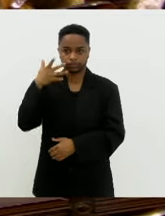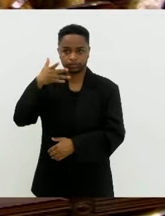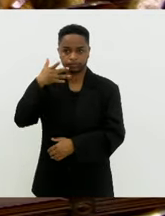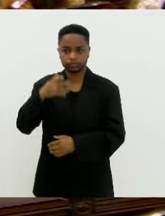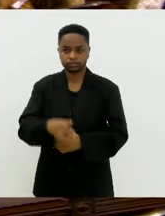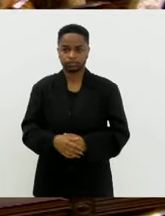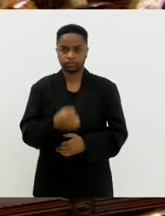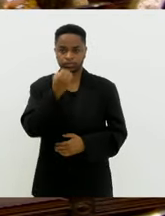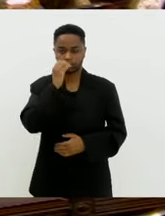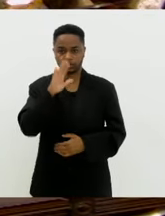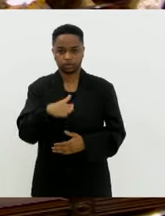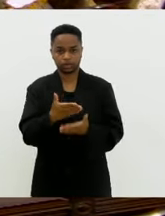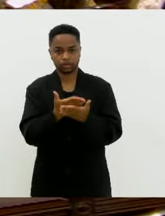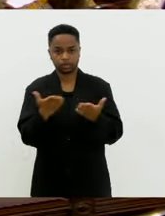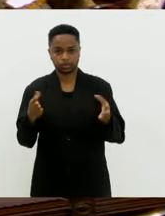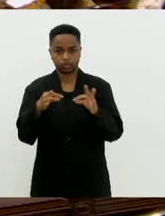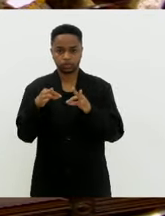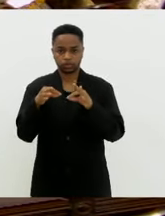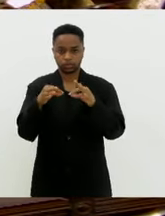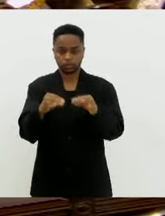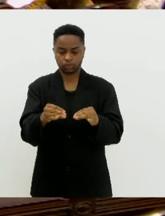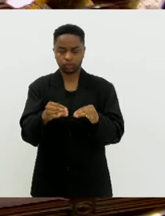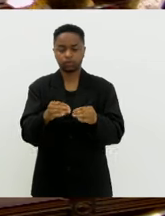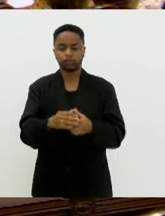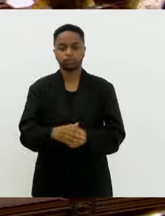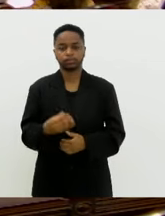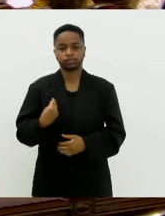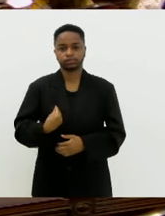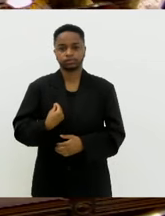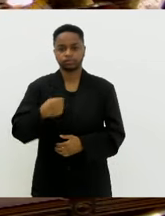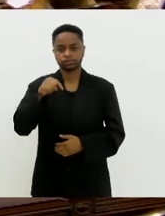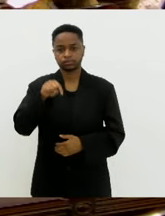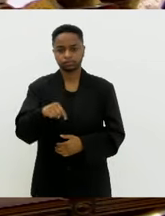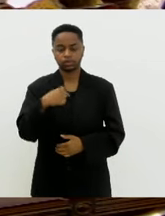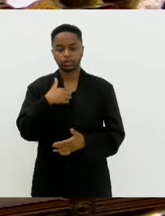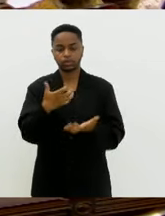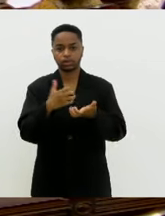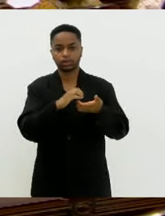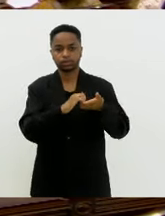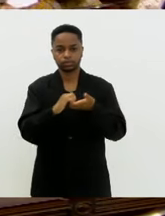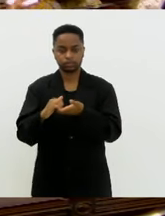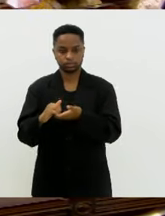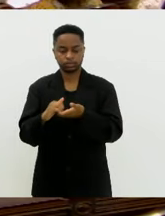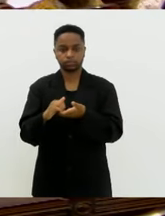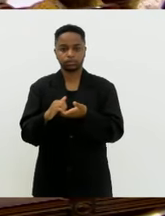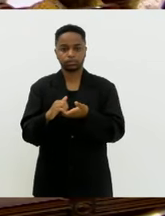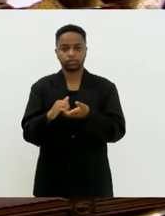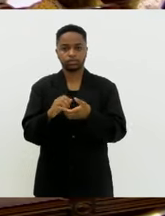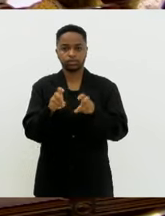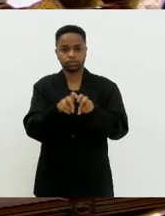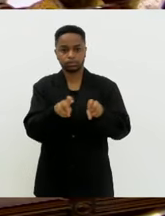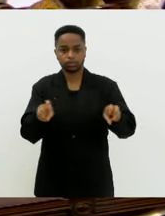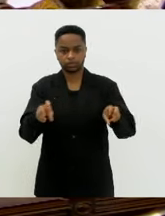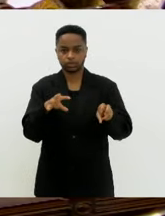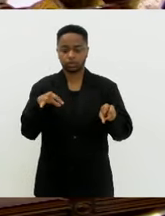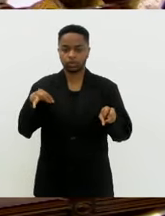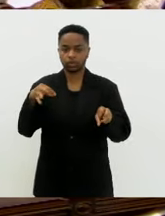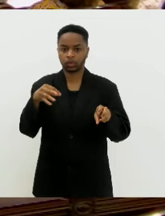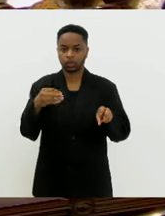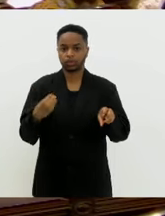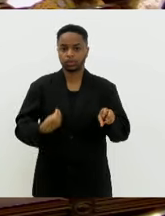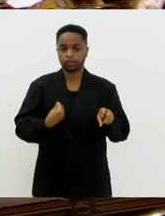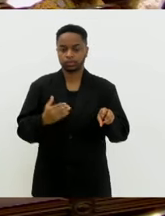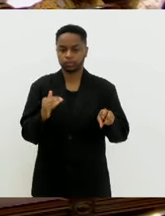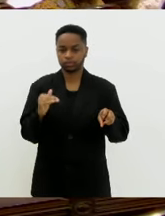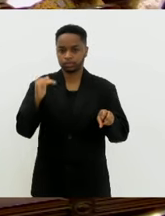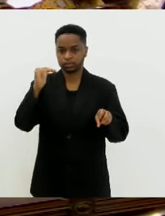Boa tarde a todas e todos aqui presentes. Queria cumprimentar a mesa, todas as autoridades na pessoa do